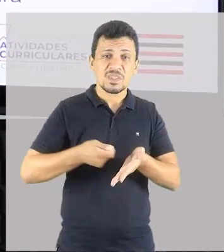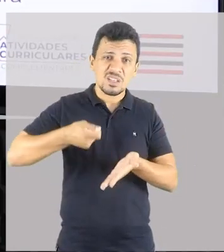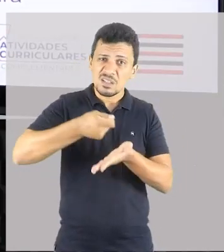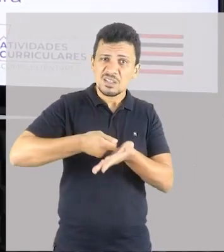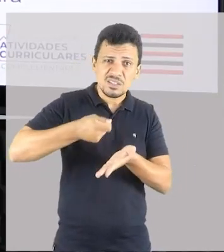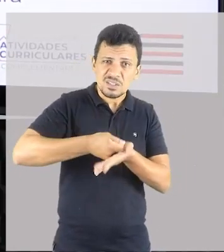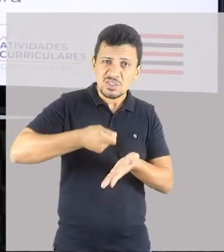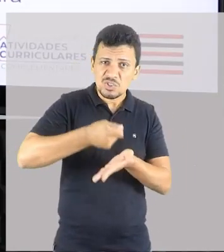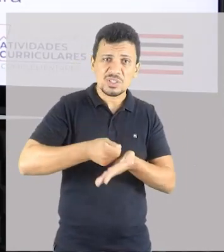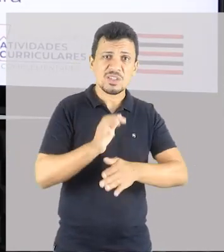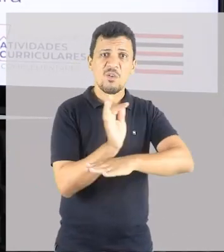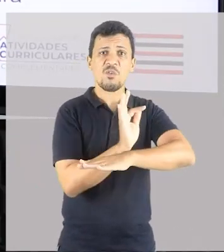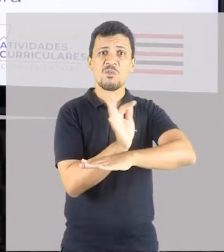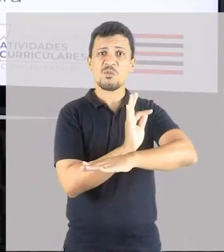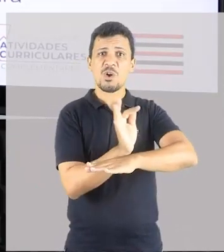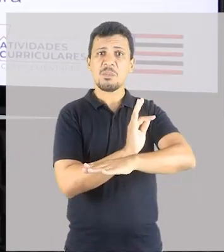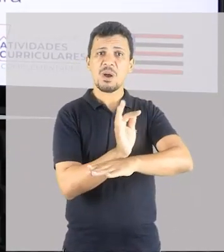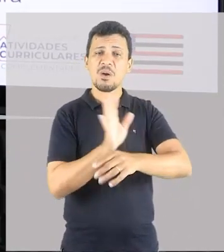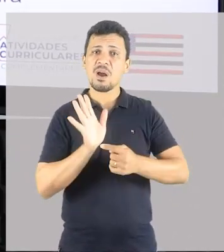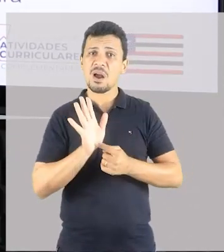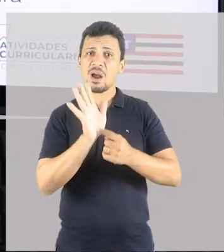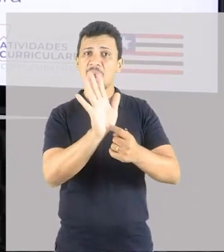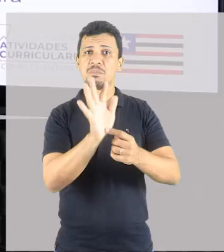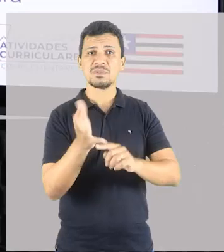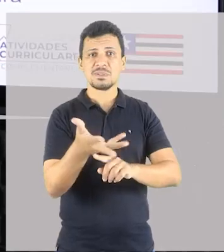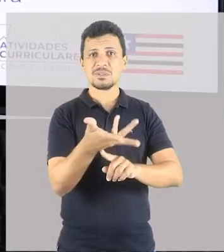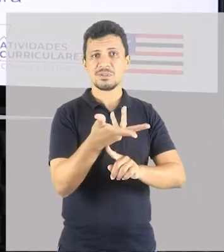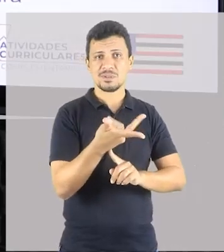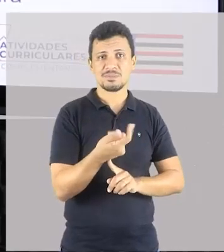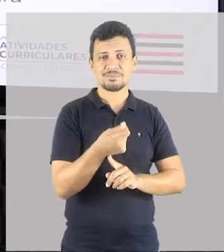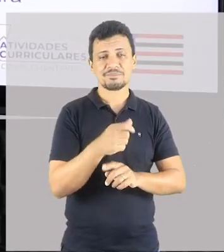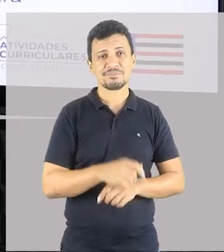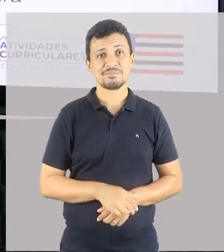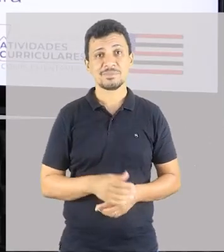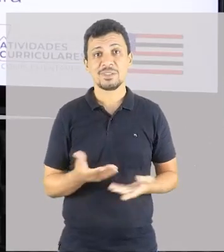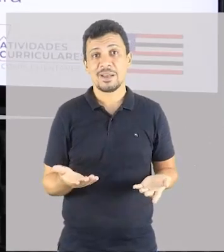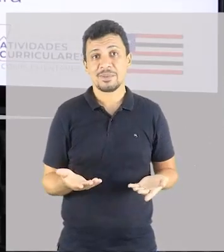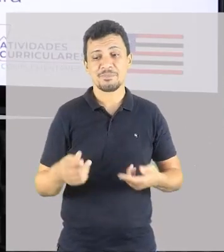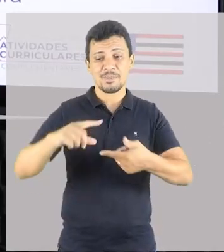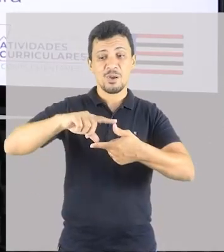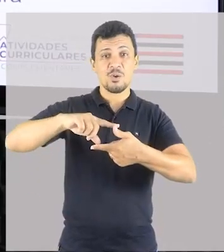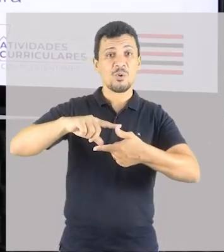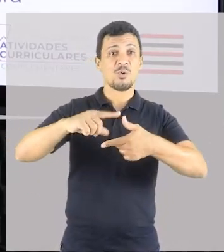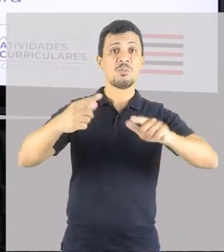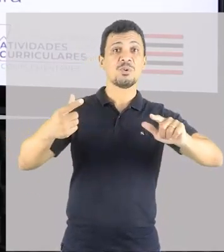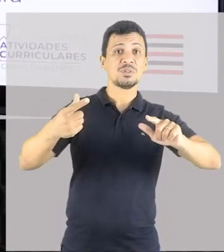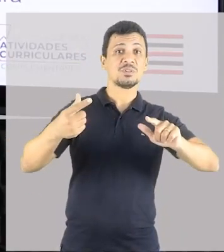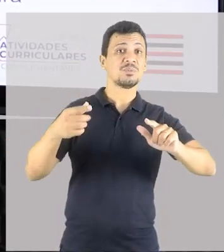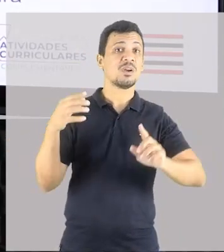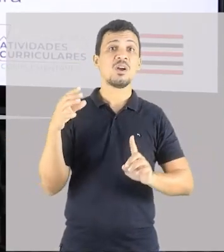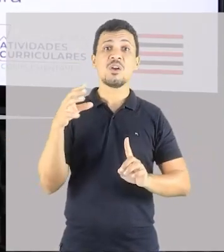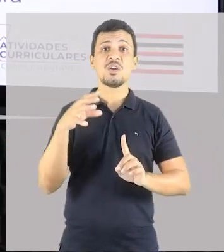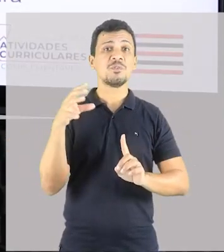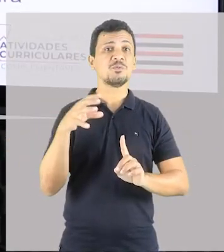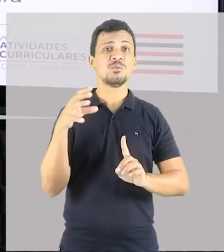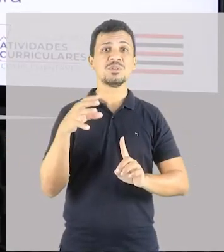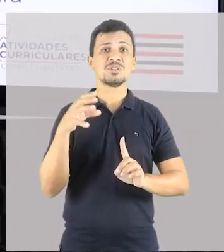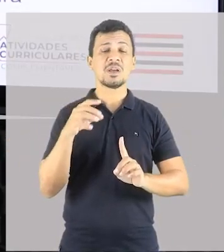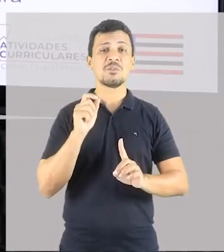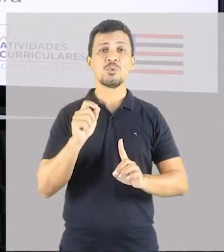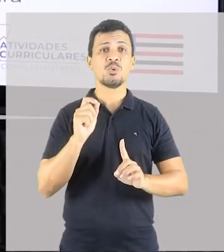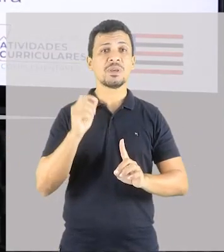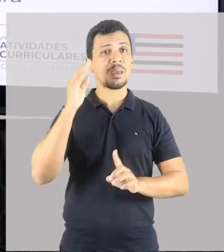exigências formais na forma de apresentação da arte. E, de repente, o modernismo,